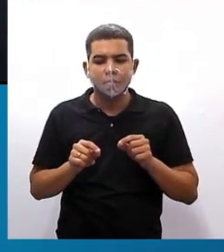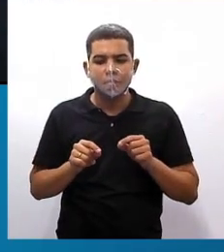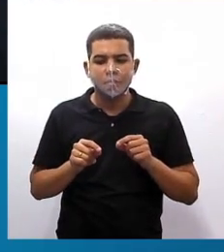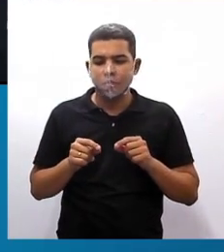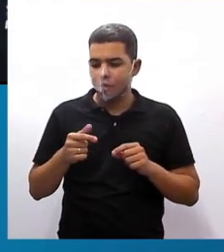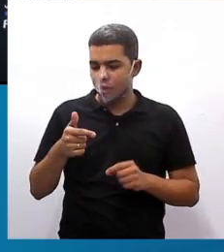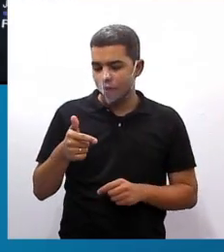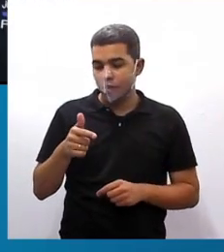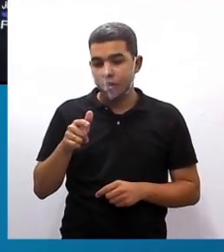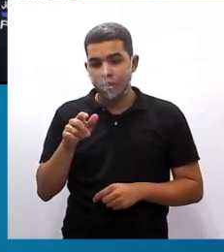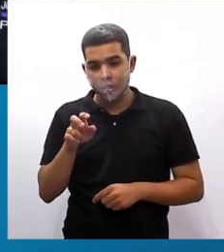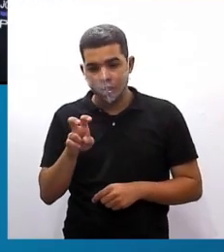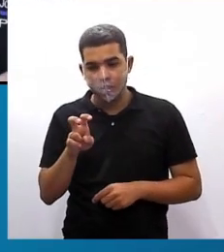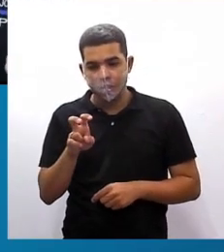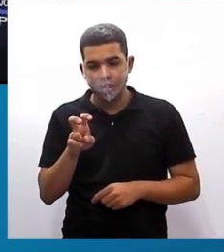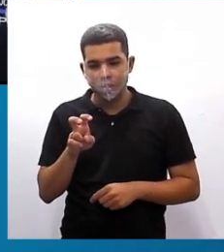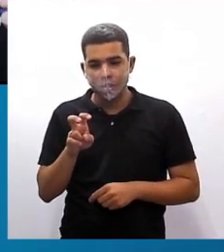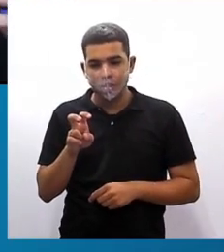25.